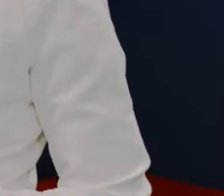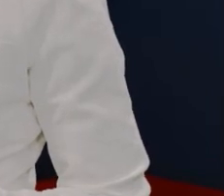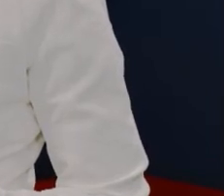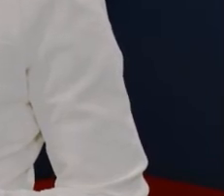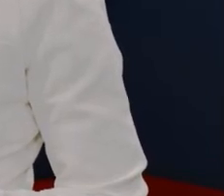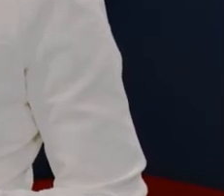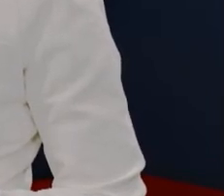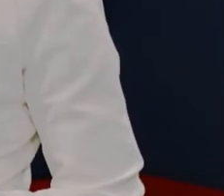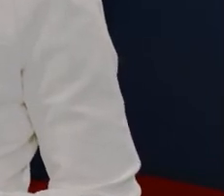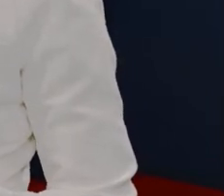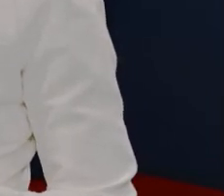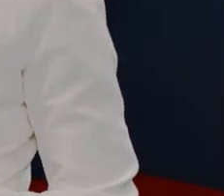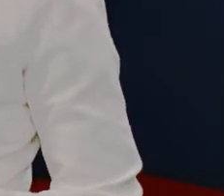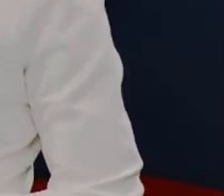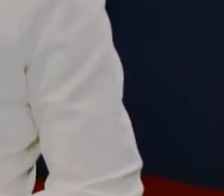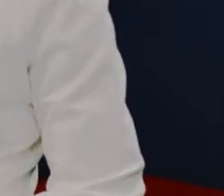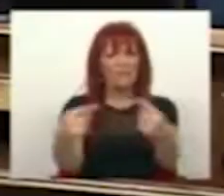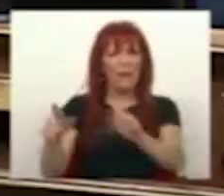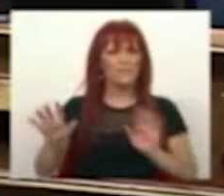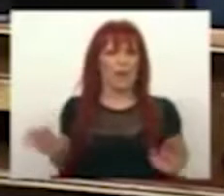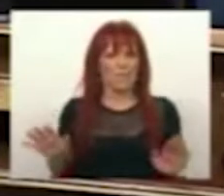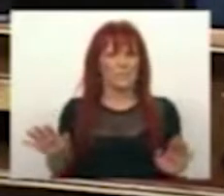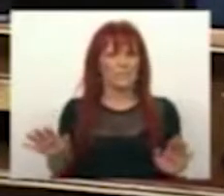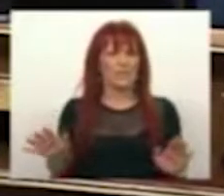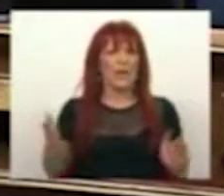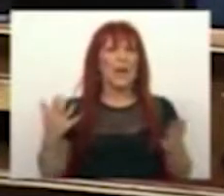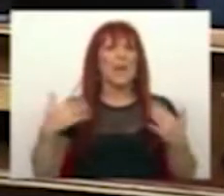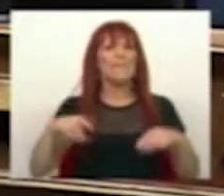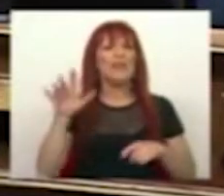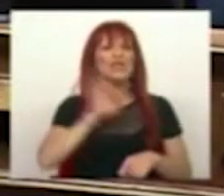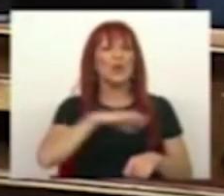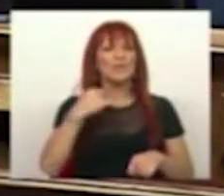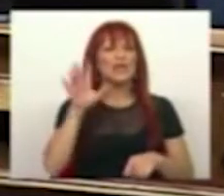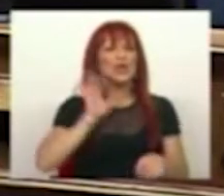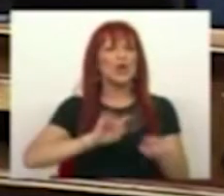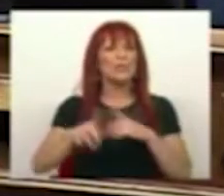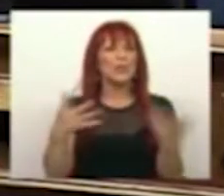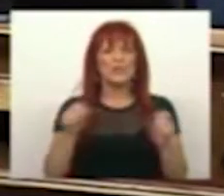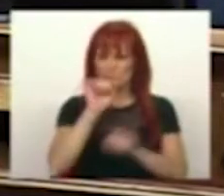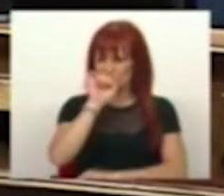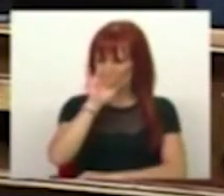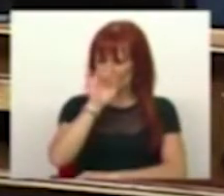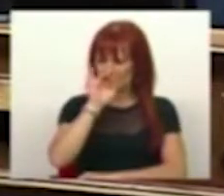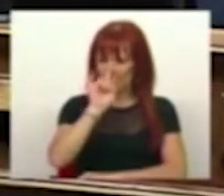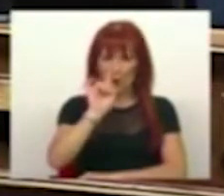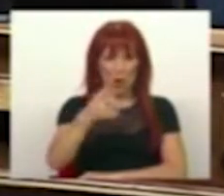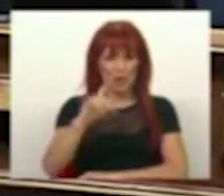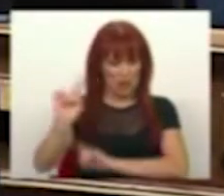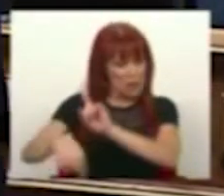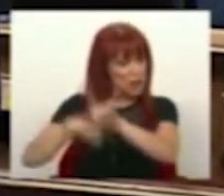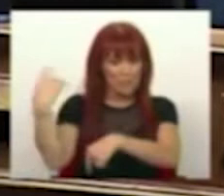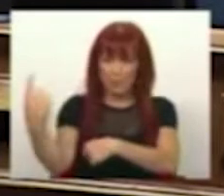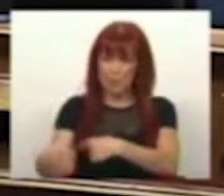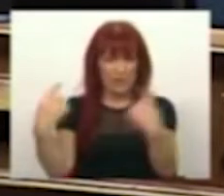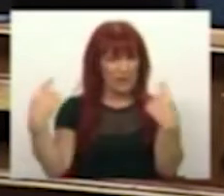de elogiar a aceleração da economia. Senhor Presidente, senhoras e senhores deputados, o que é espantoso é que depois